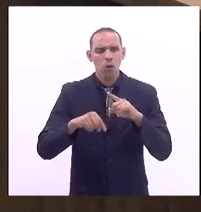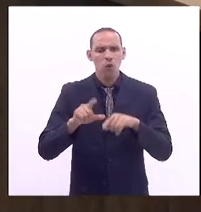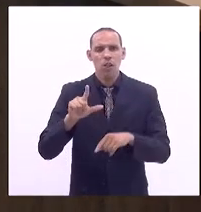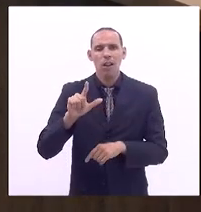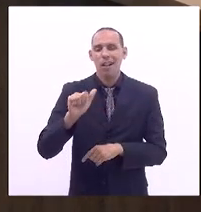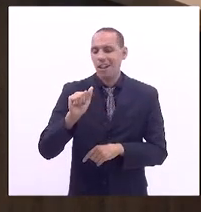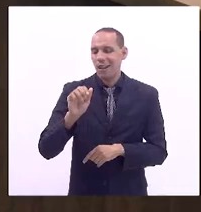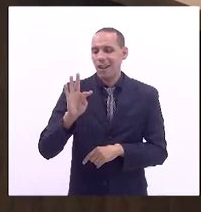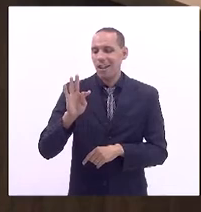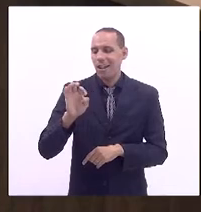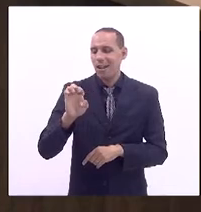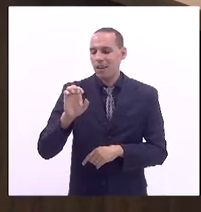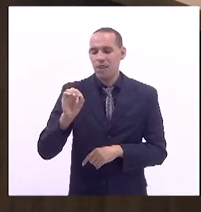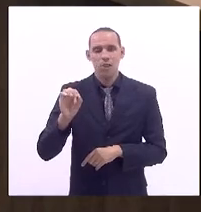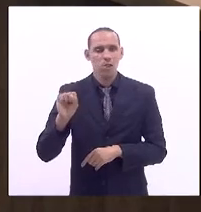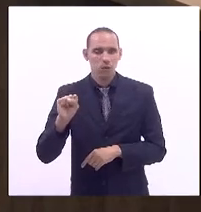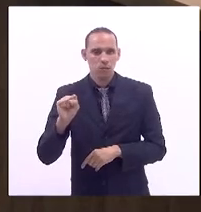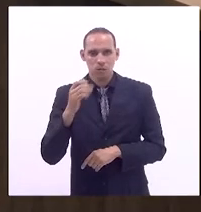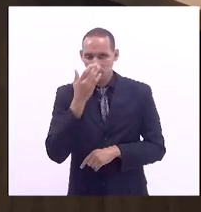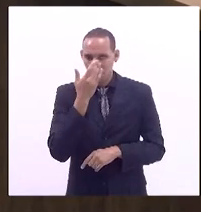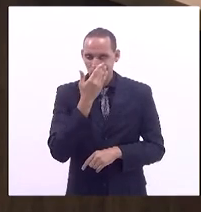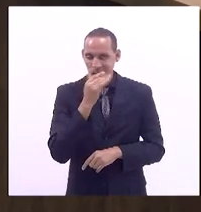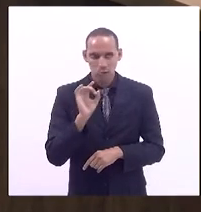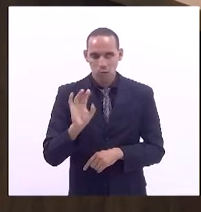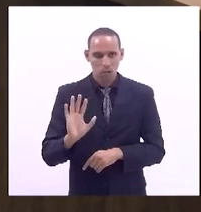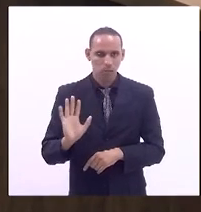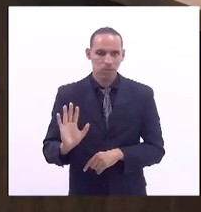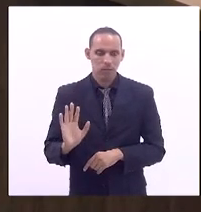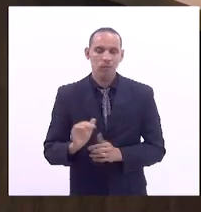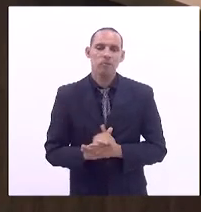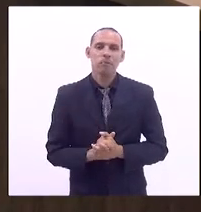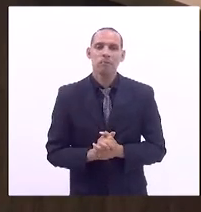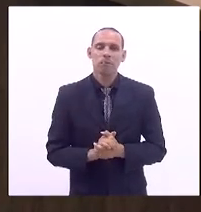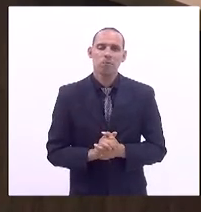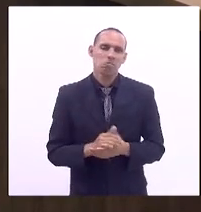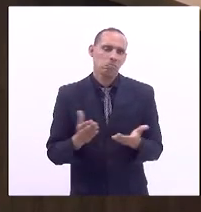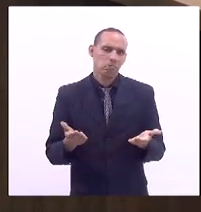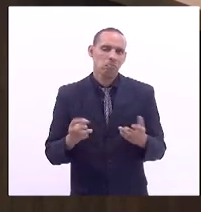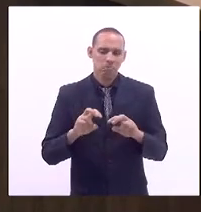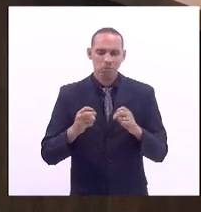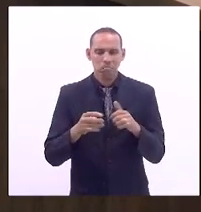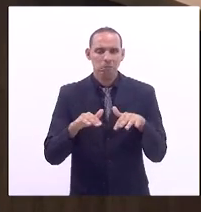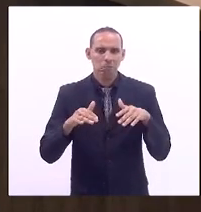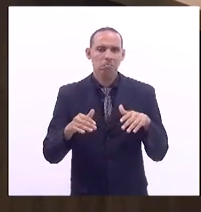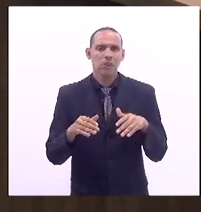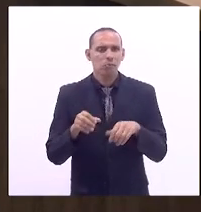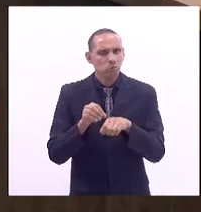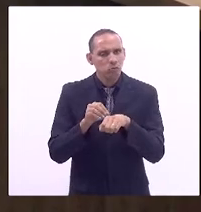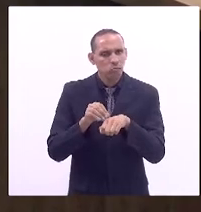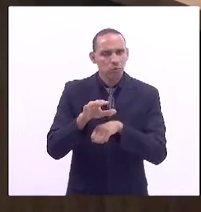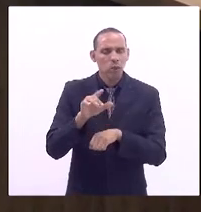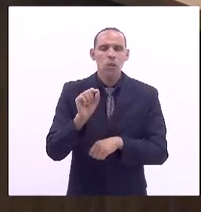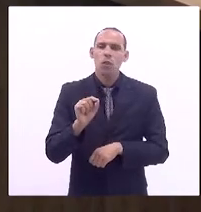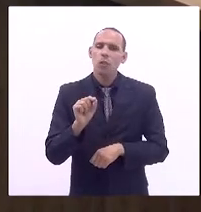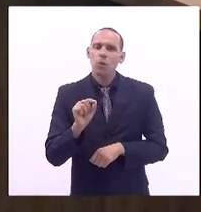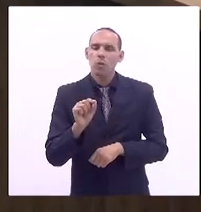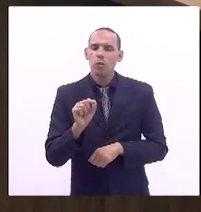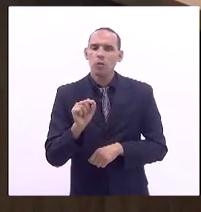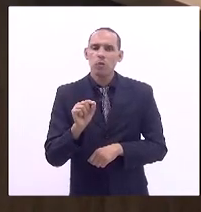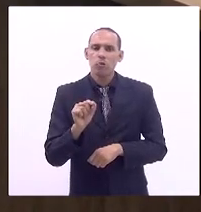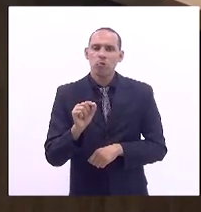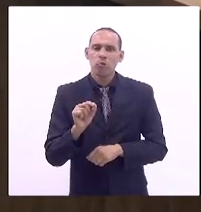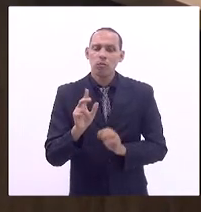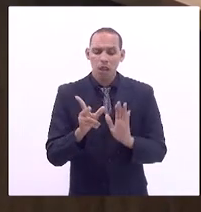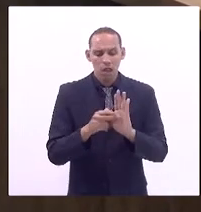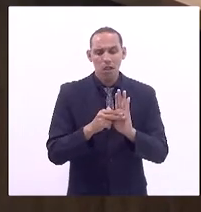lácteos é só os produtos gigantes Cruzeiro de planadas sugeri a vossa excelência que tem